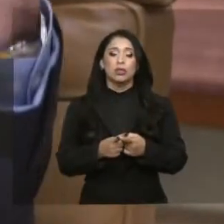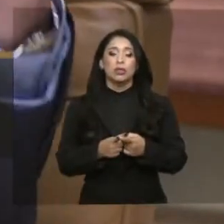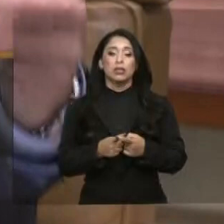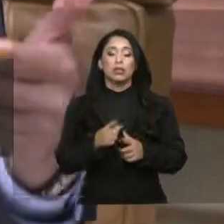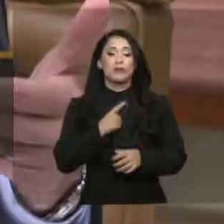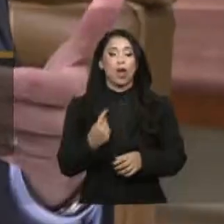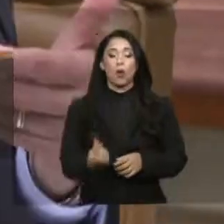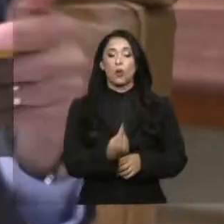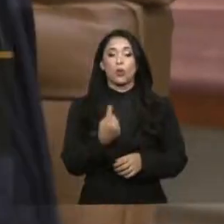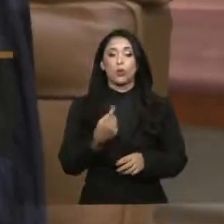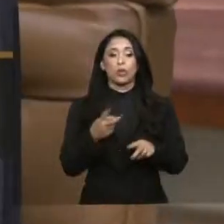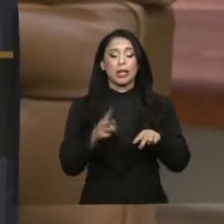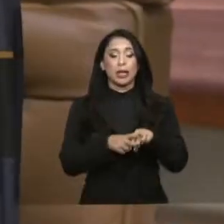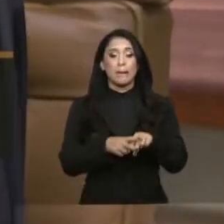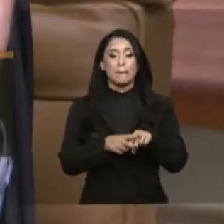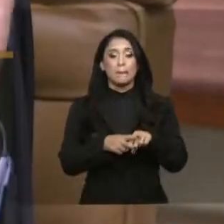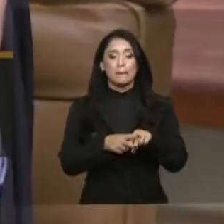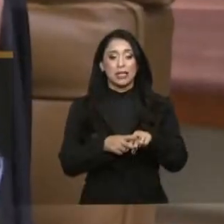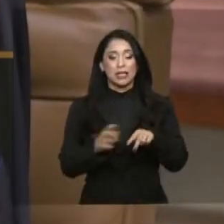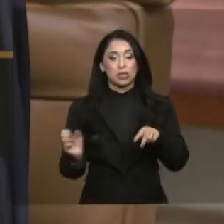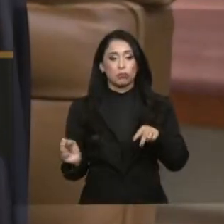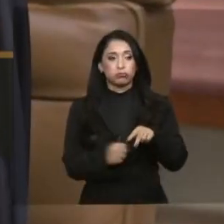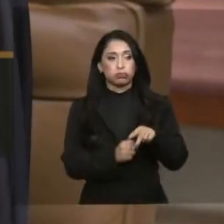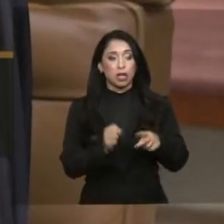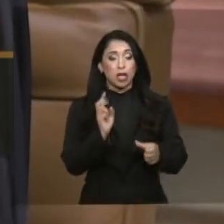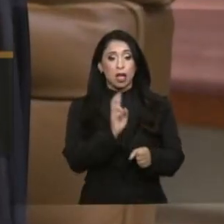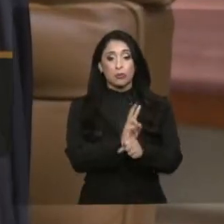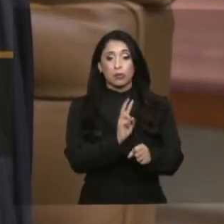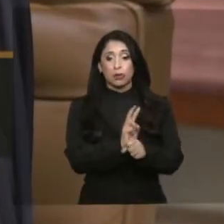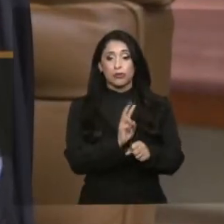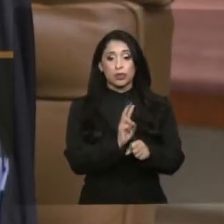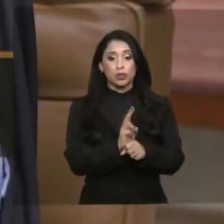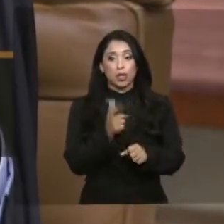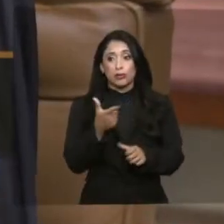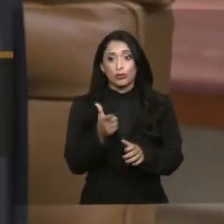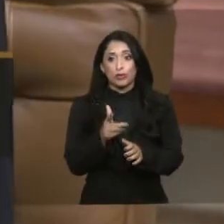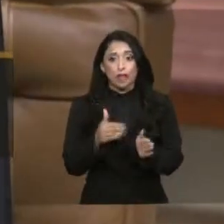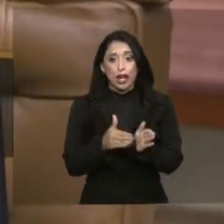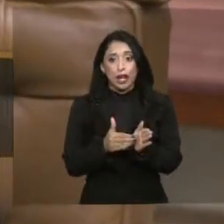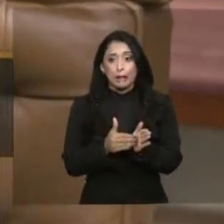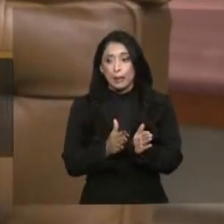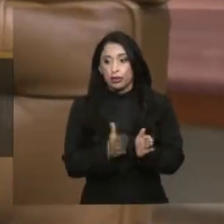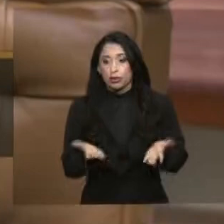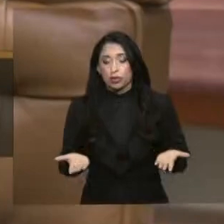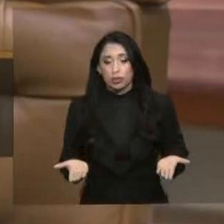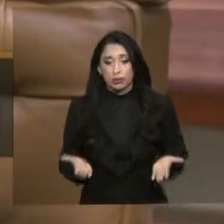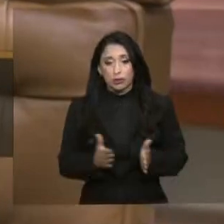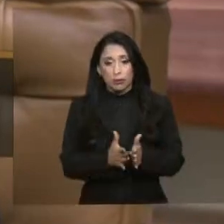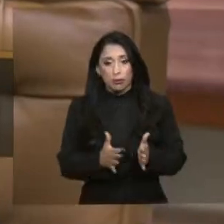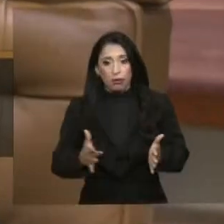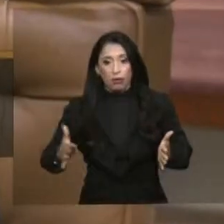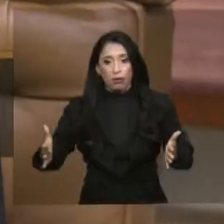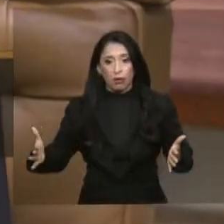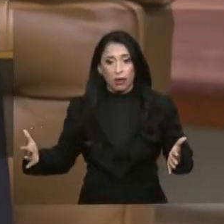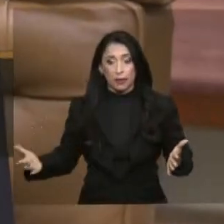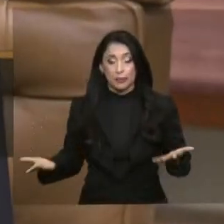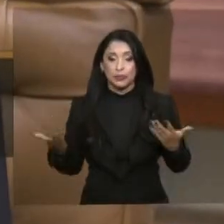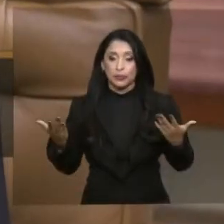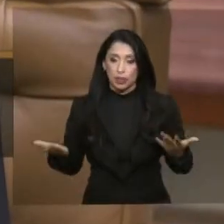como a única prisão provisória sem qualquer limite. E depois, então, com a